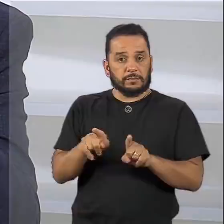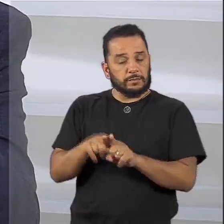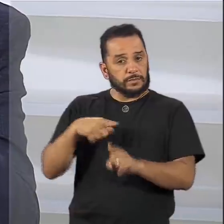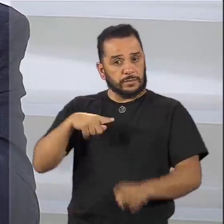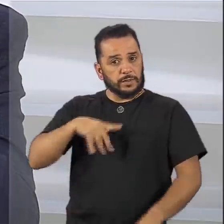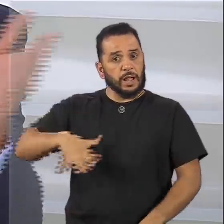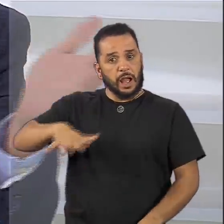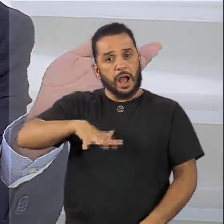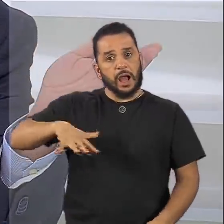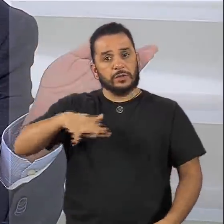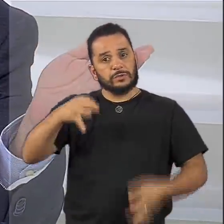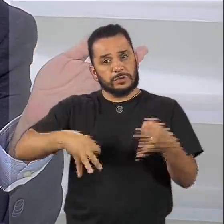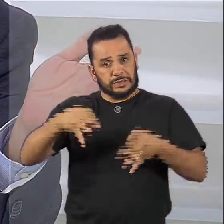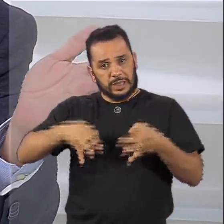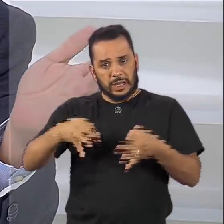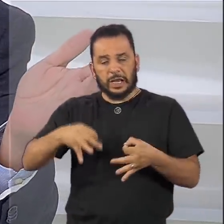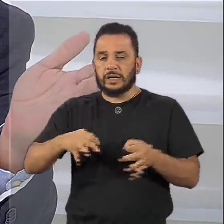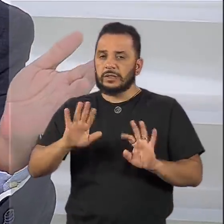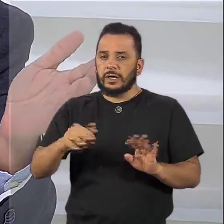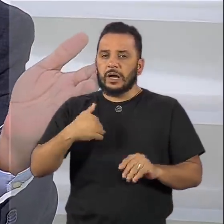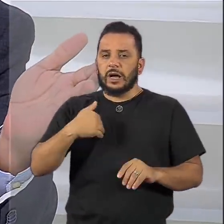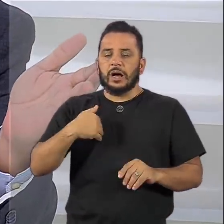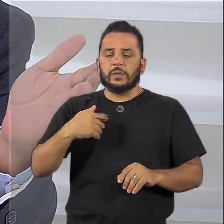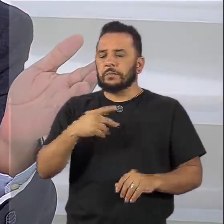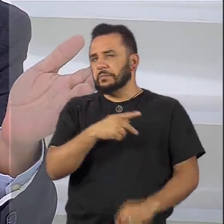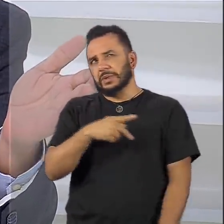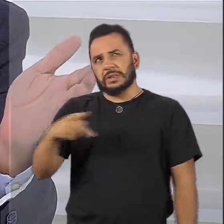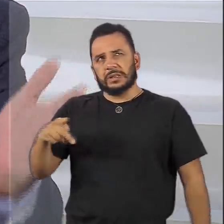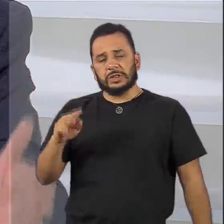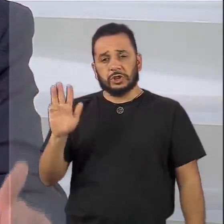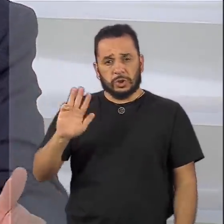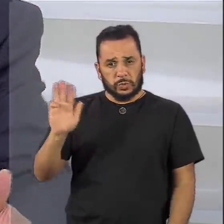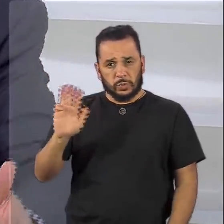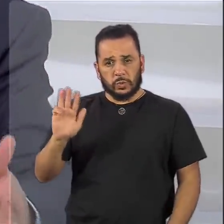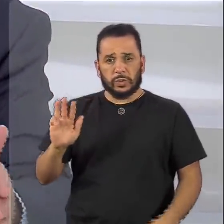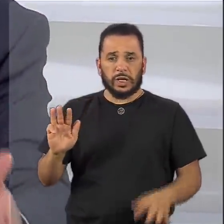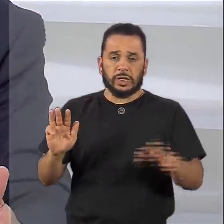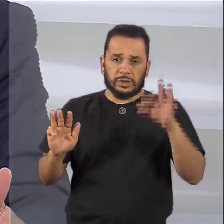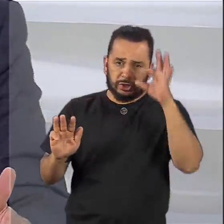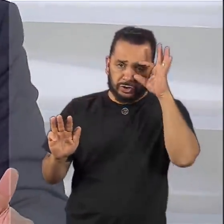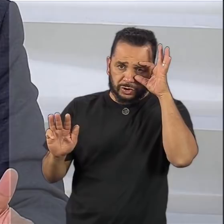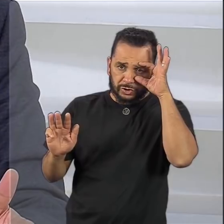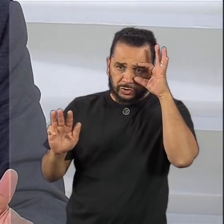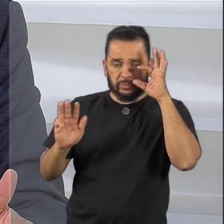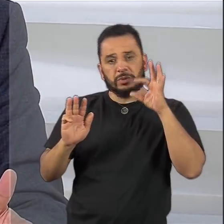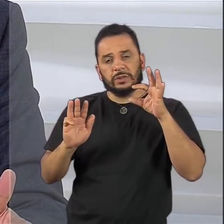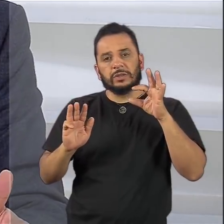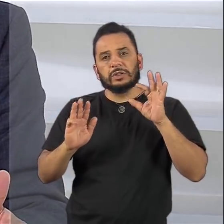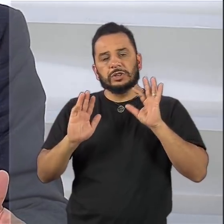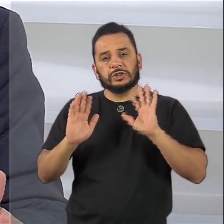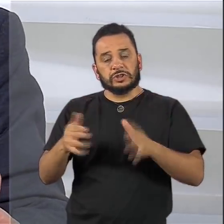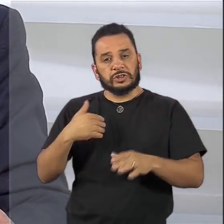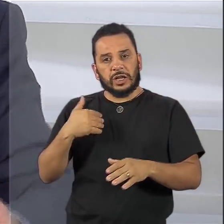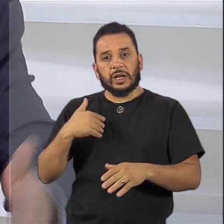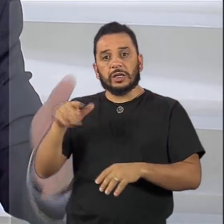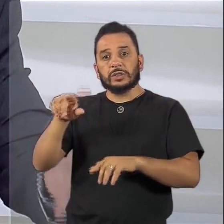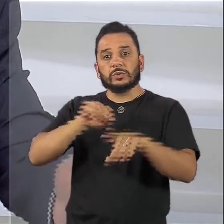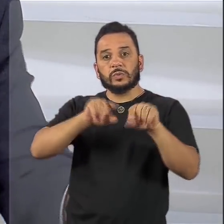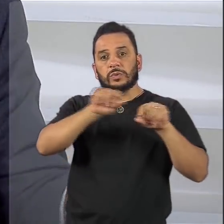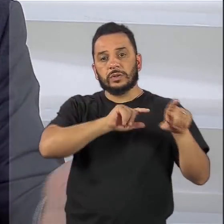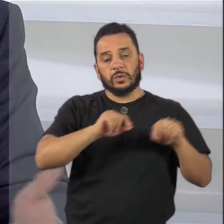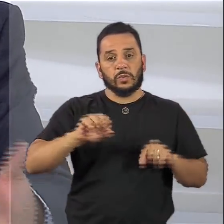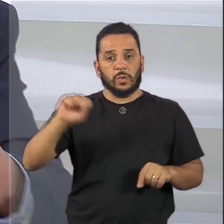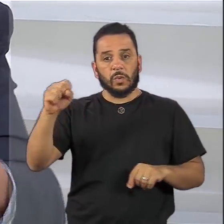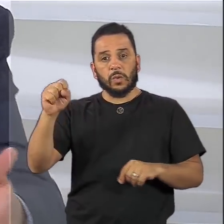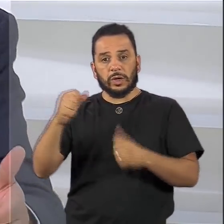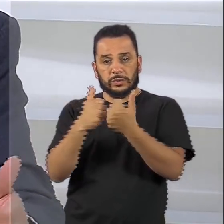que realmente o presidente Lula e a presidente Dilma fizeram 8 dos 11 ministros do Supremo,